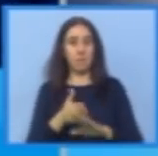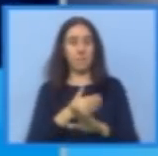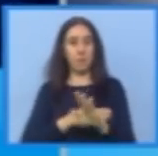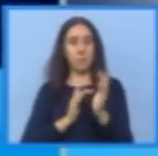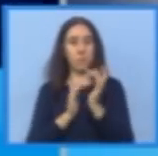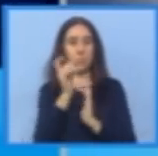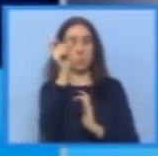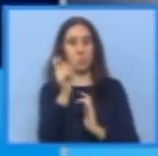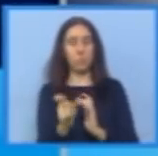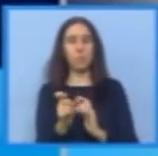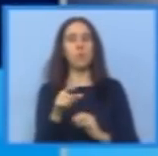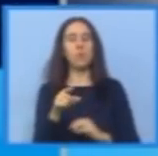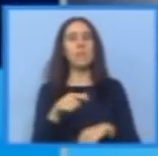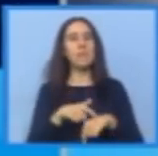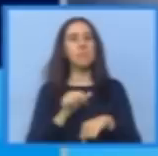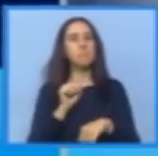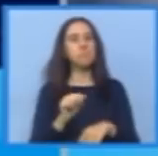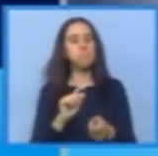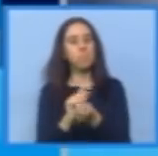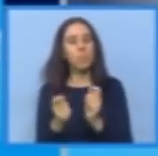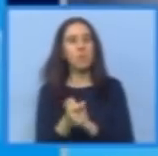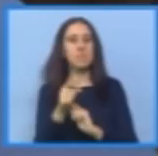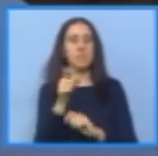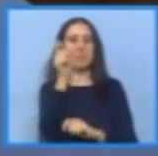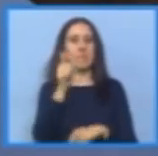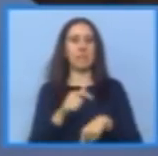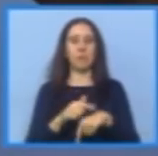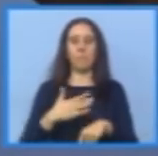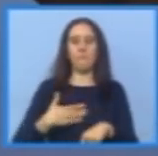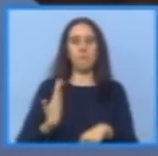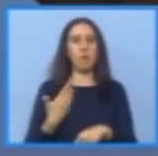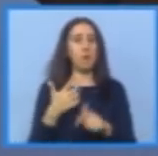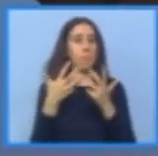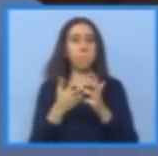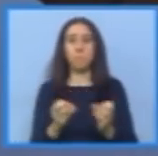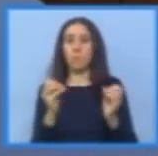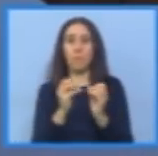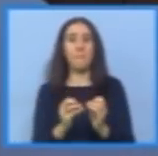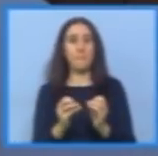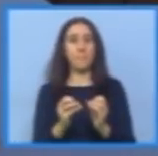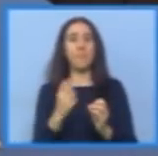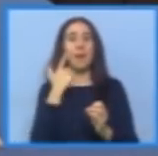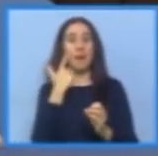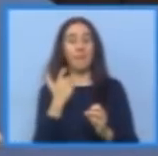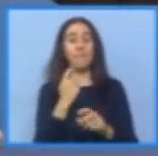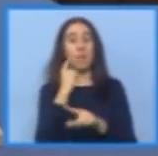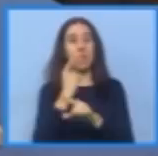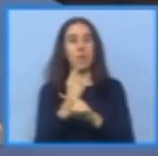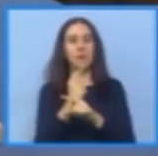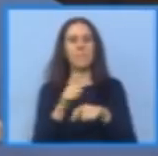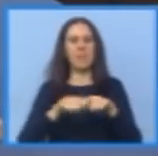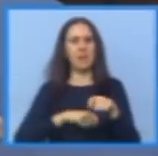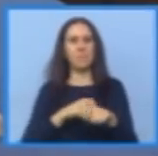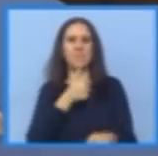também de mudança, é um tempo de conversão, sem dúvida nenhuma. Se calhar o rasgar pode parecer